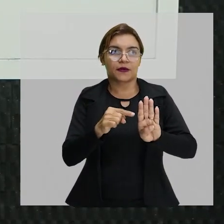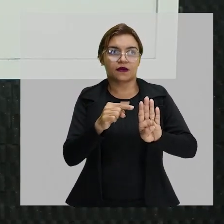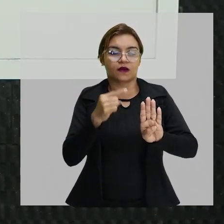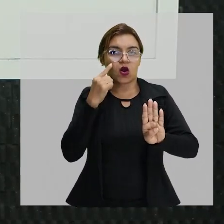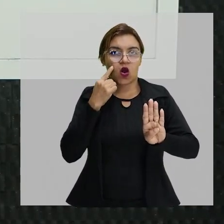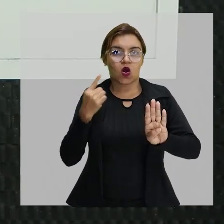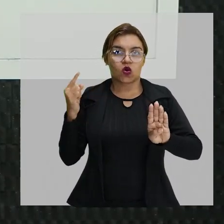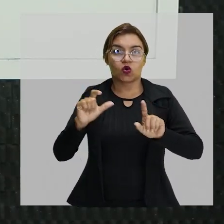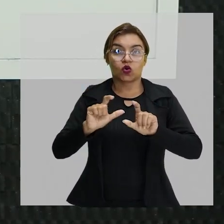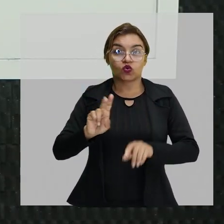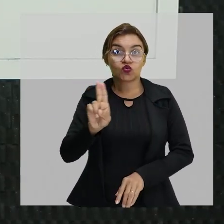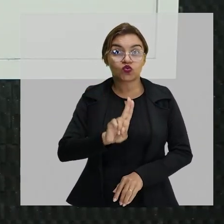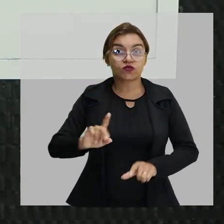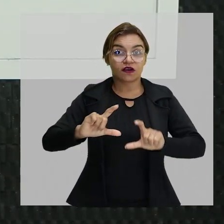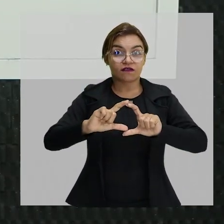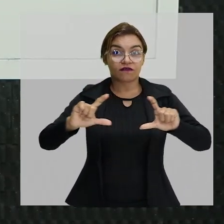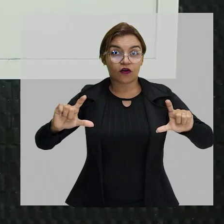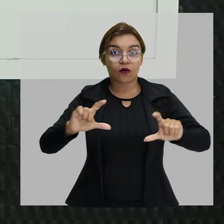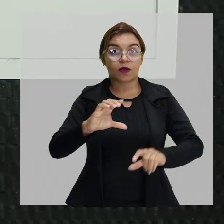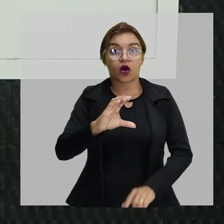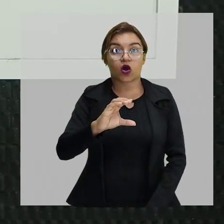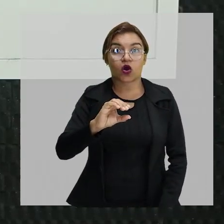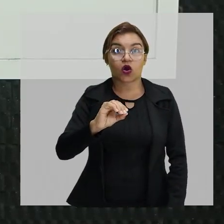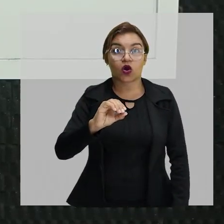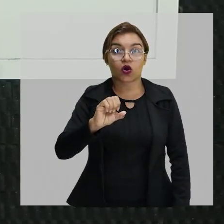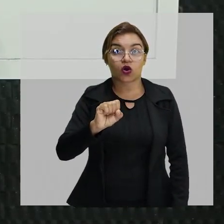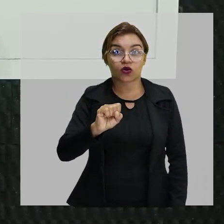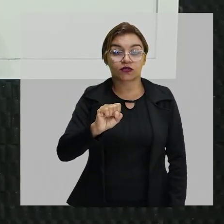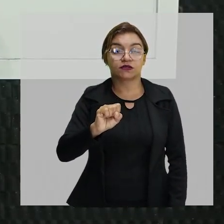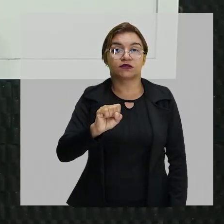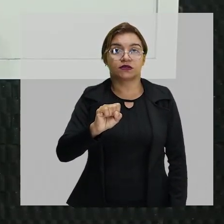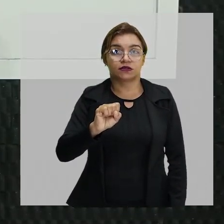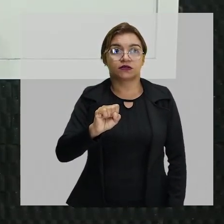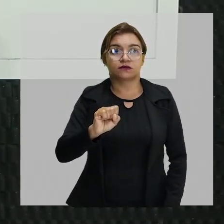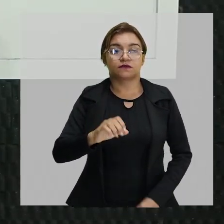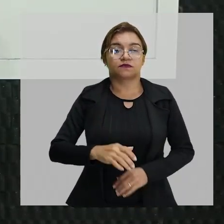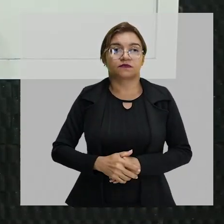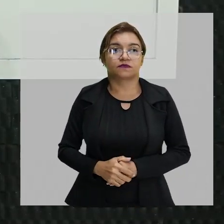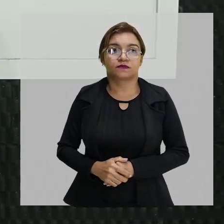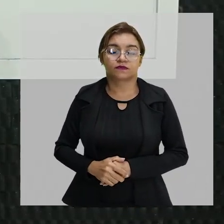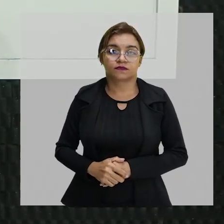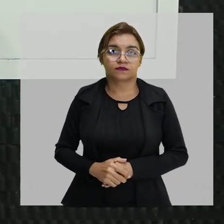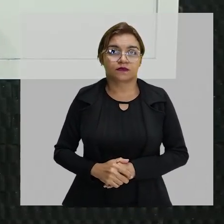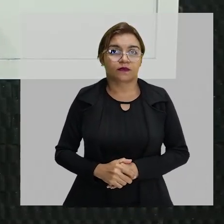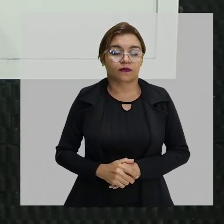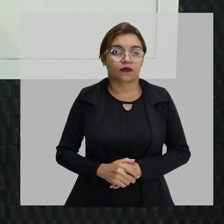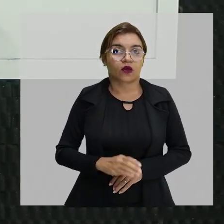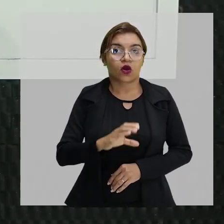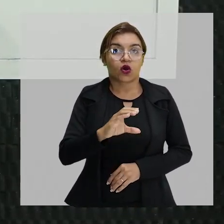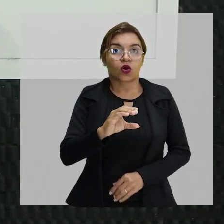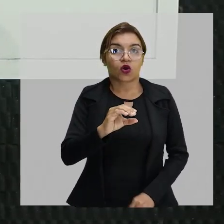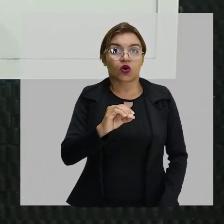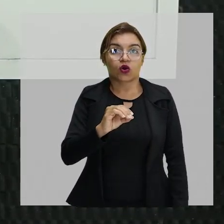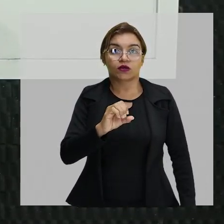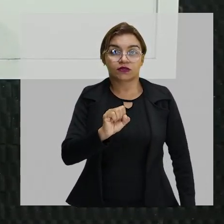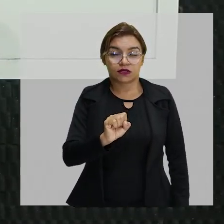do cosseno da diferença, né? Você tem aqui cosseno de 35